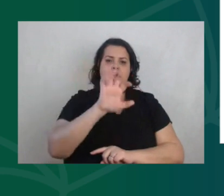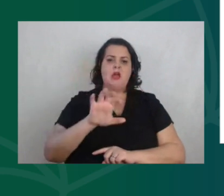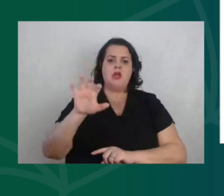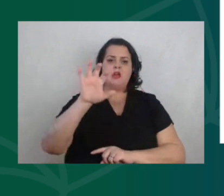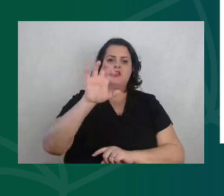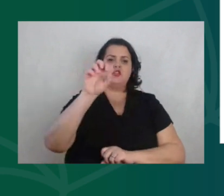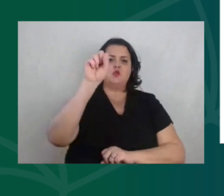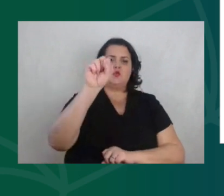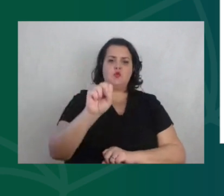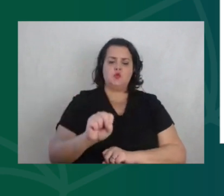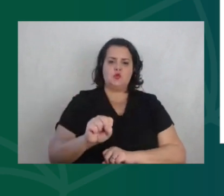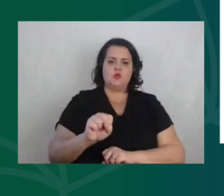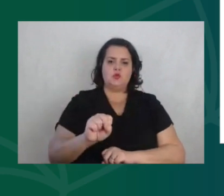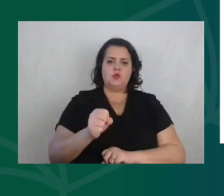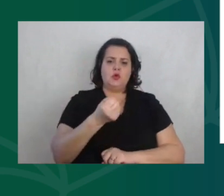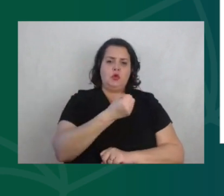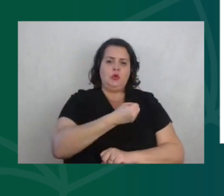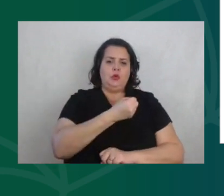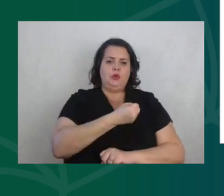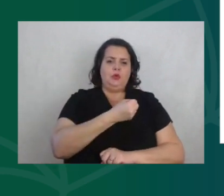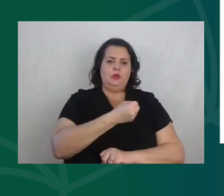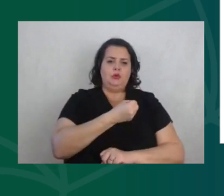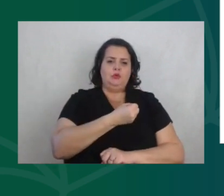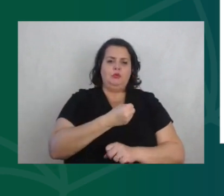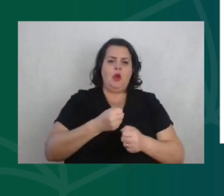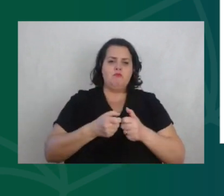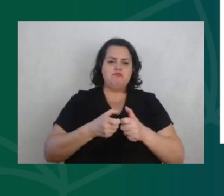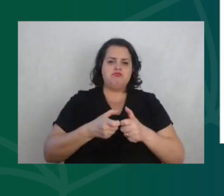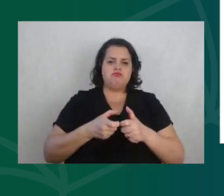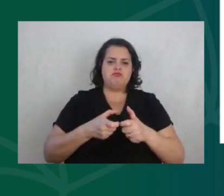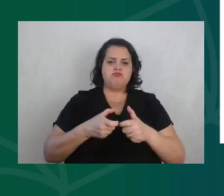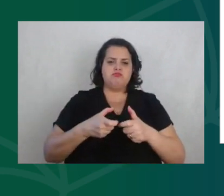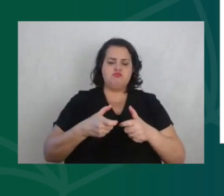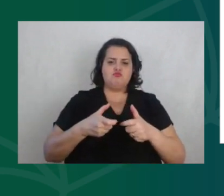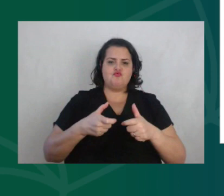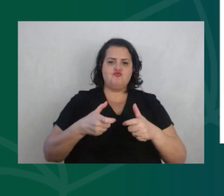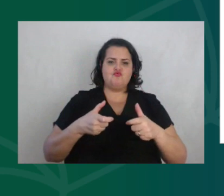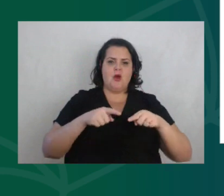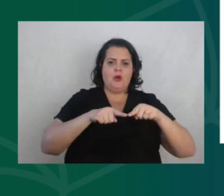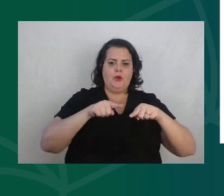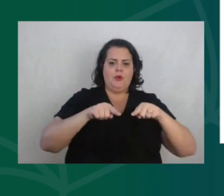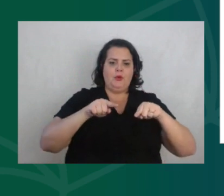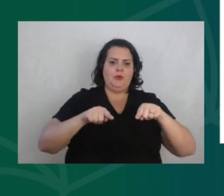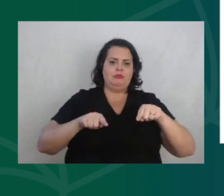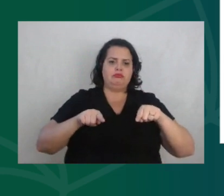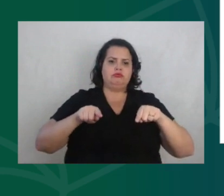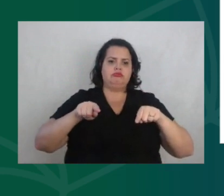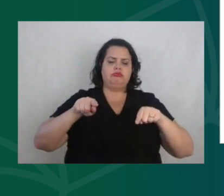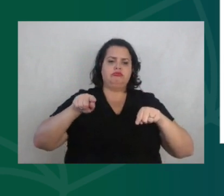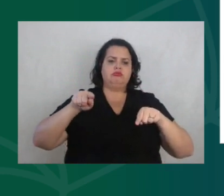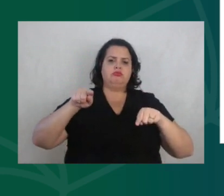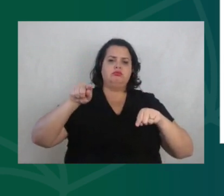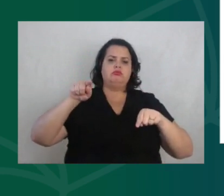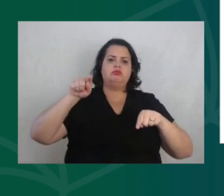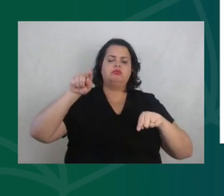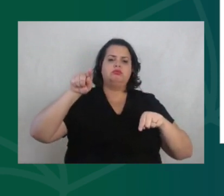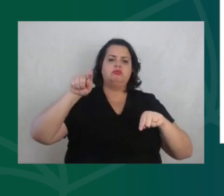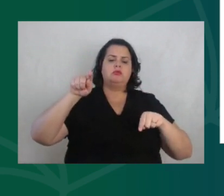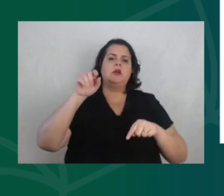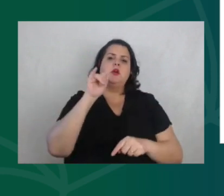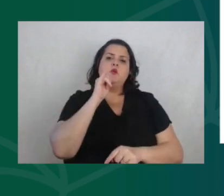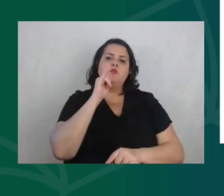de casos. Vejam aqui o crescimento do número de casos na região sul e na região centro-oeste. Vocês vejam, ontem, por exemplo,